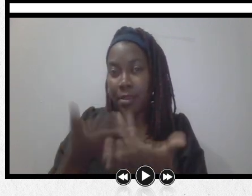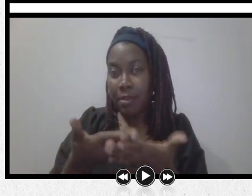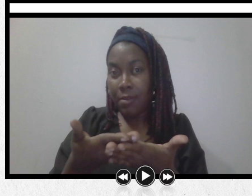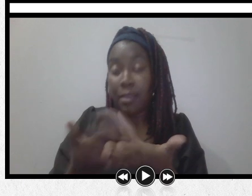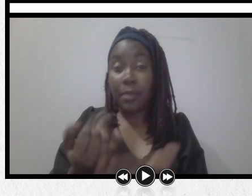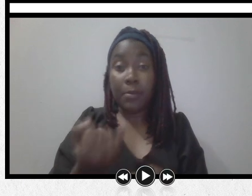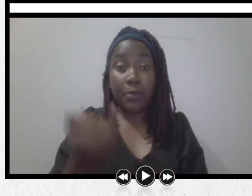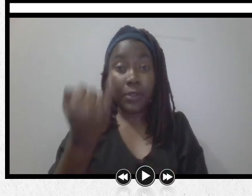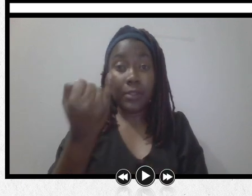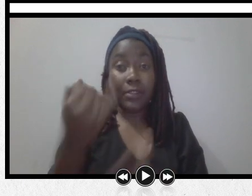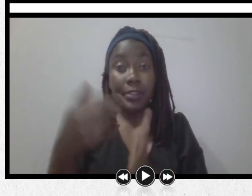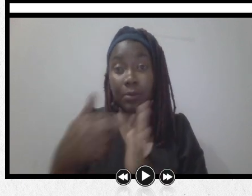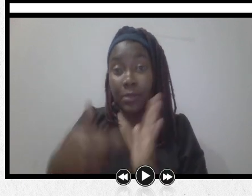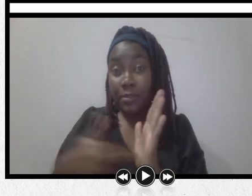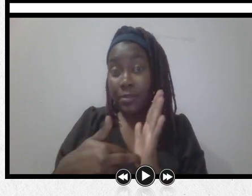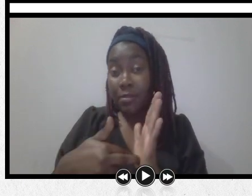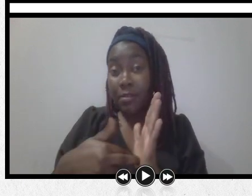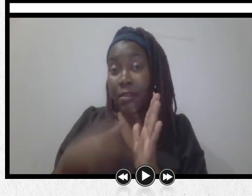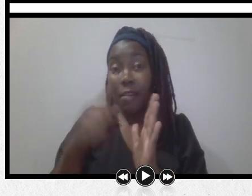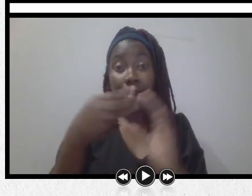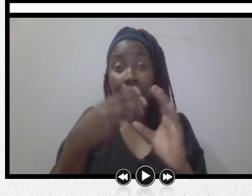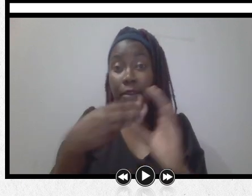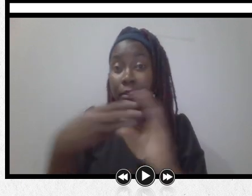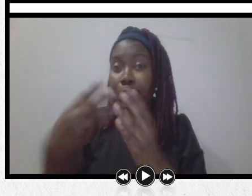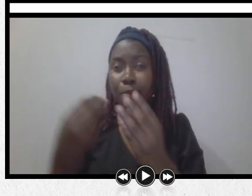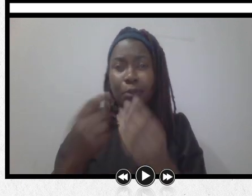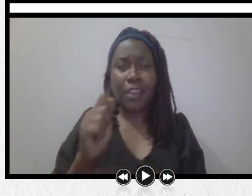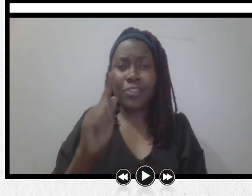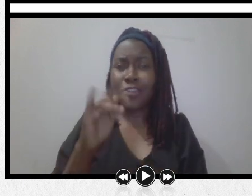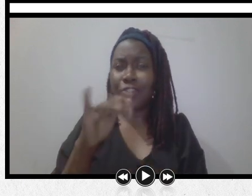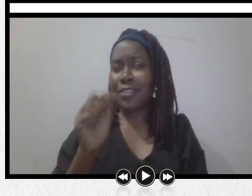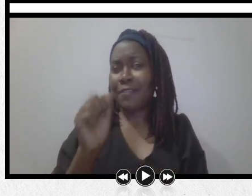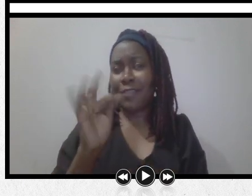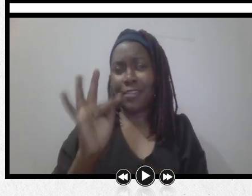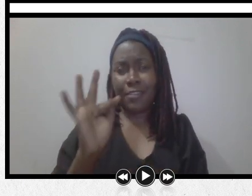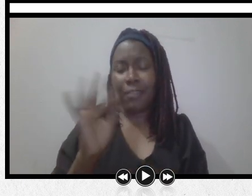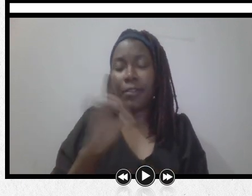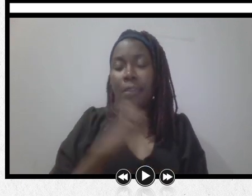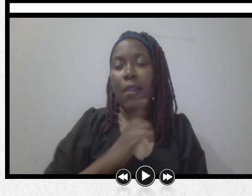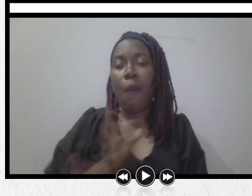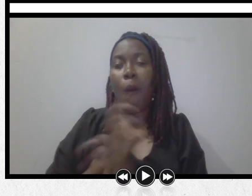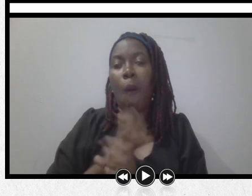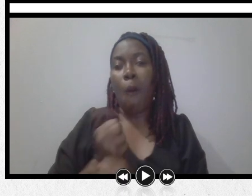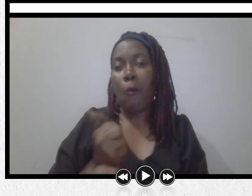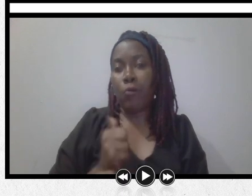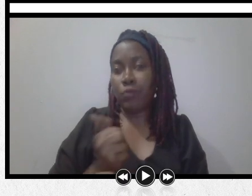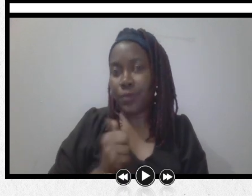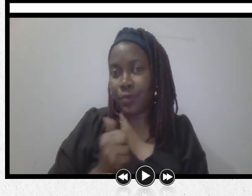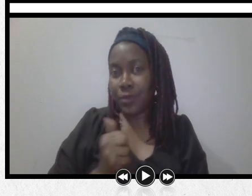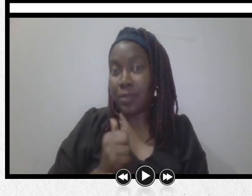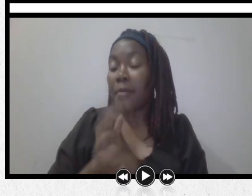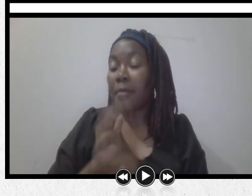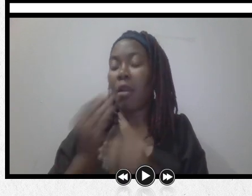a importância da regulação ela foi se caracterizando por muitas agências federais. Temos 11 agências federais.